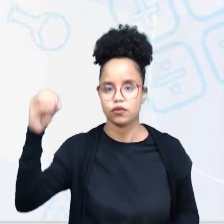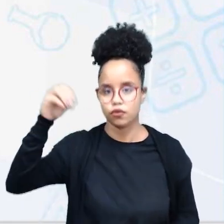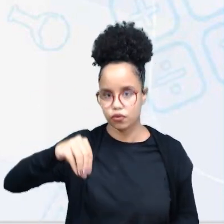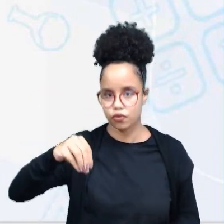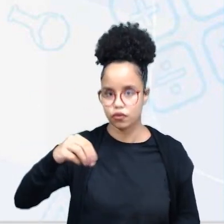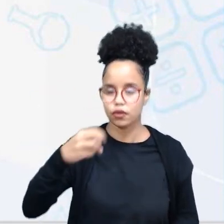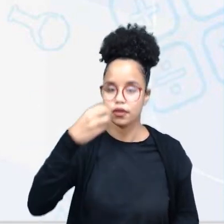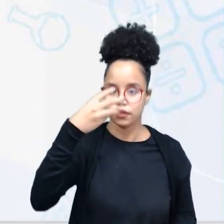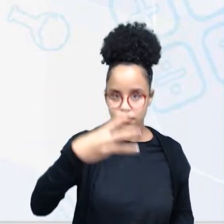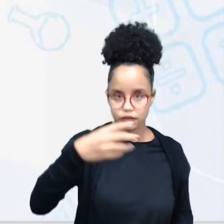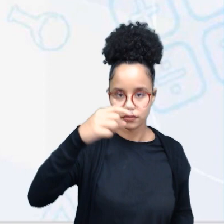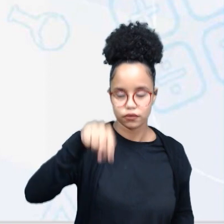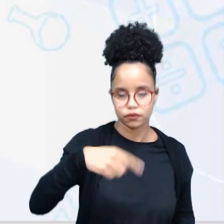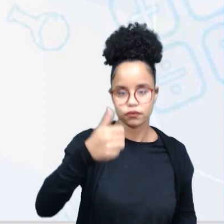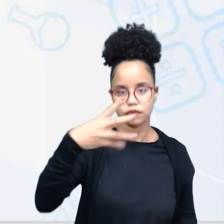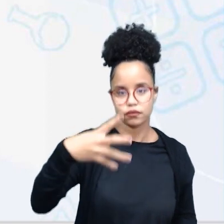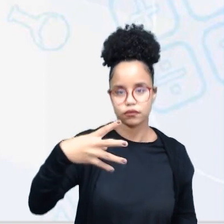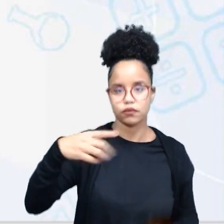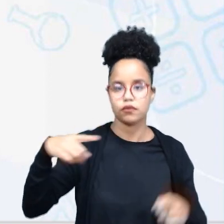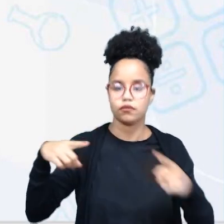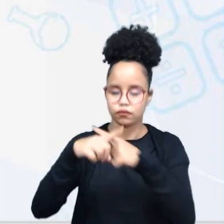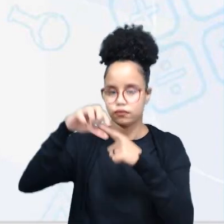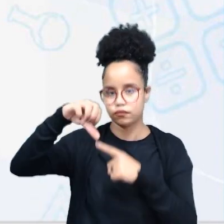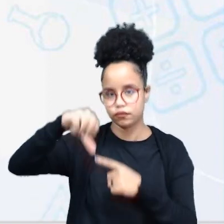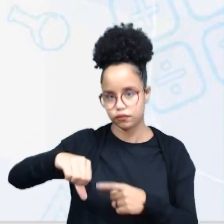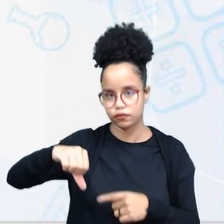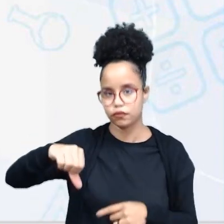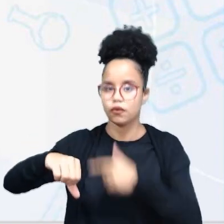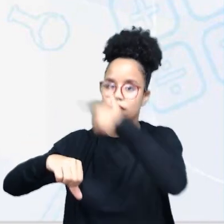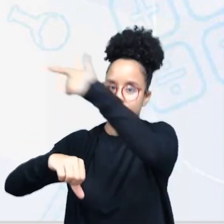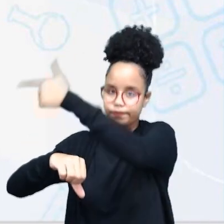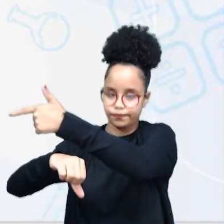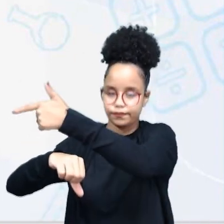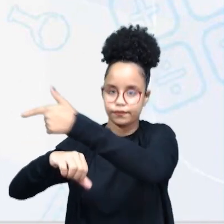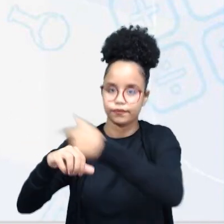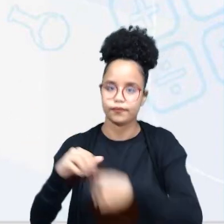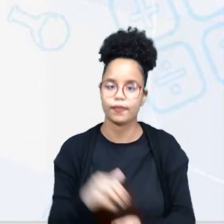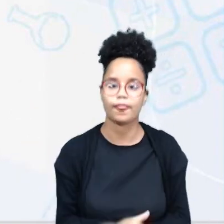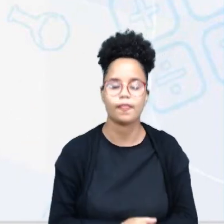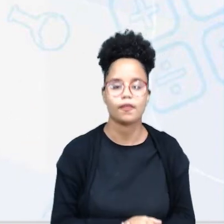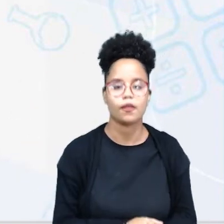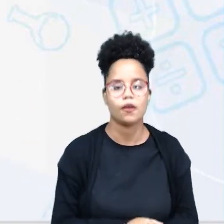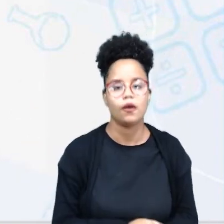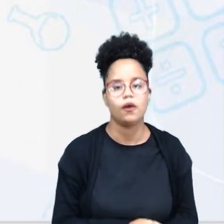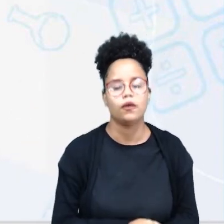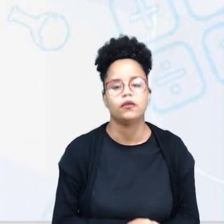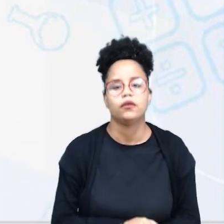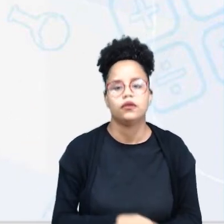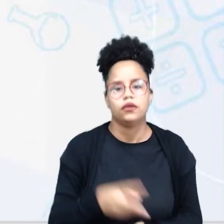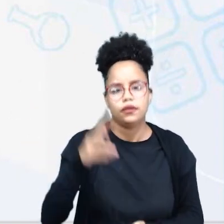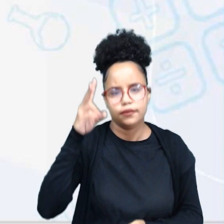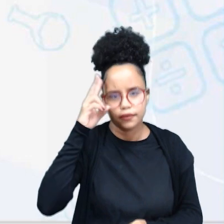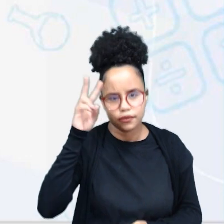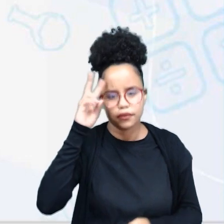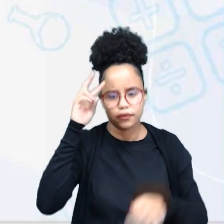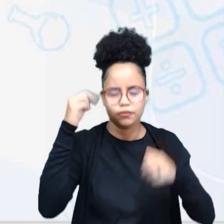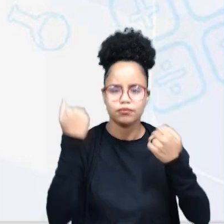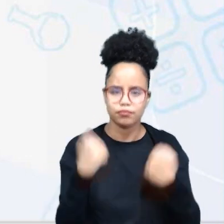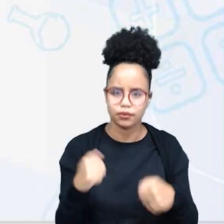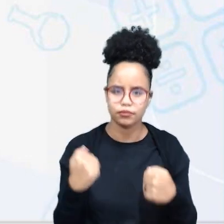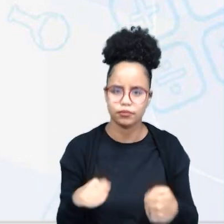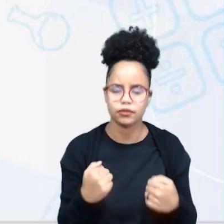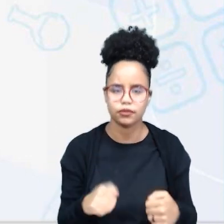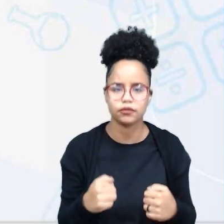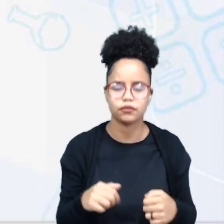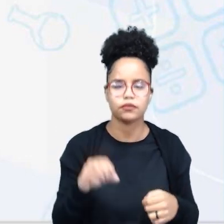de ver que é nova então vai ficar 3,14 vezes 9 elevado a 2 lembre-se que primeiro a gente tem que fazer